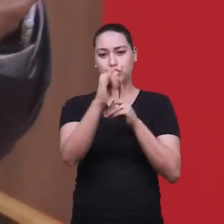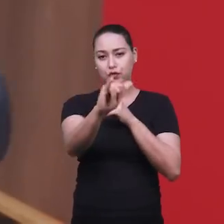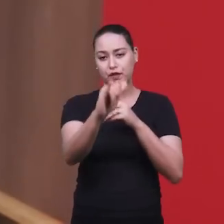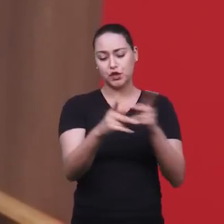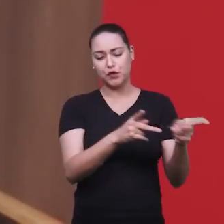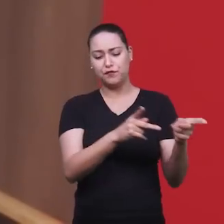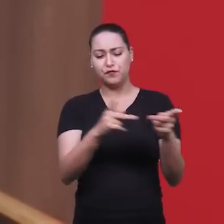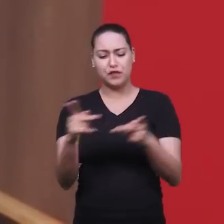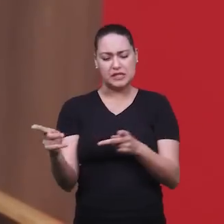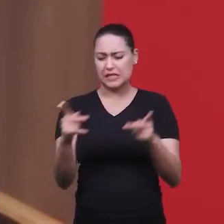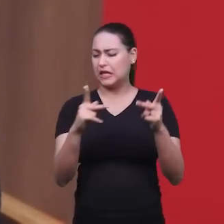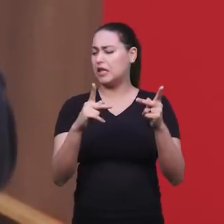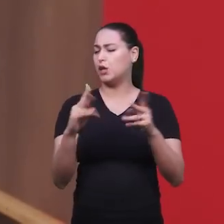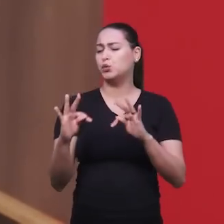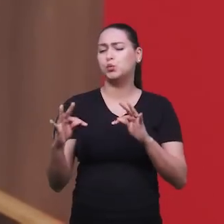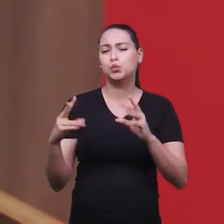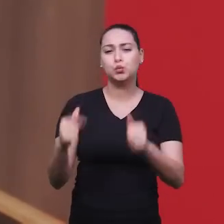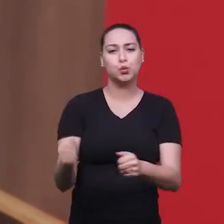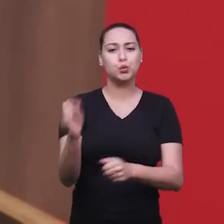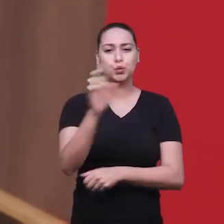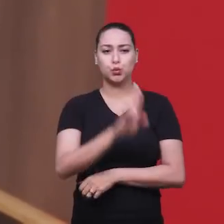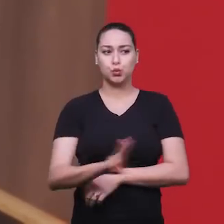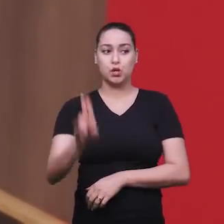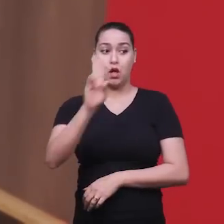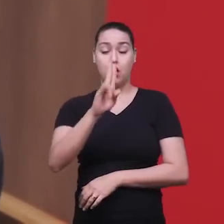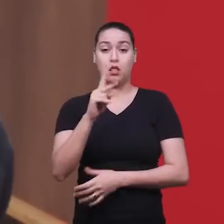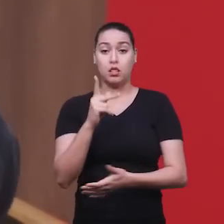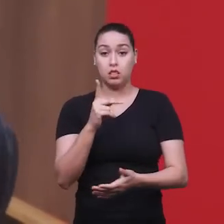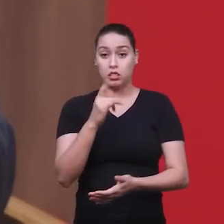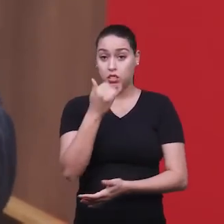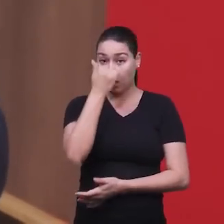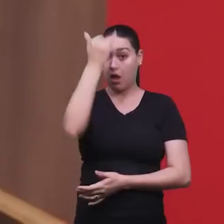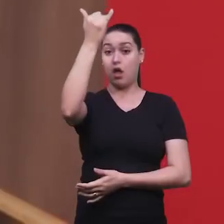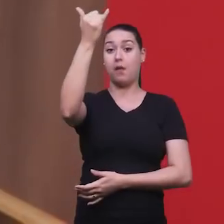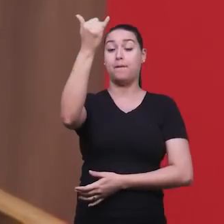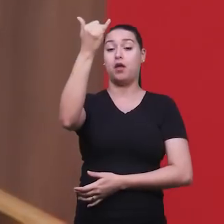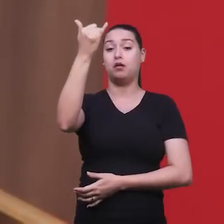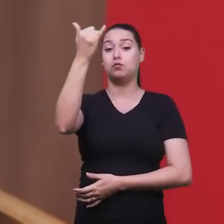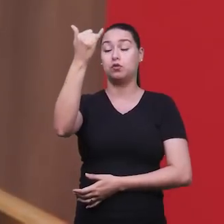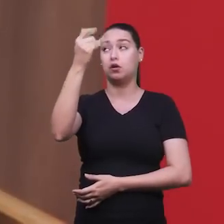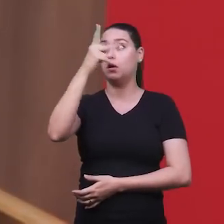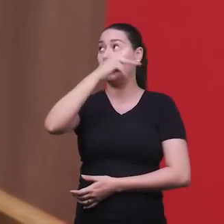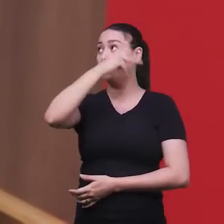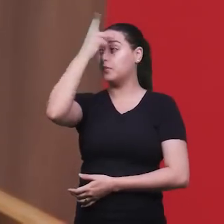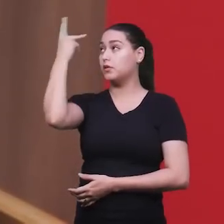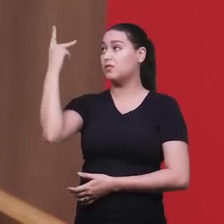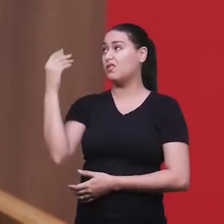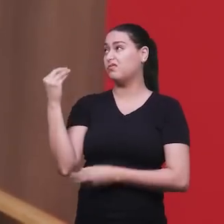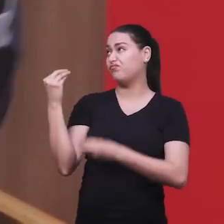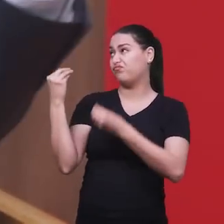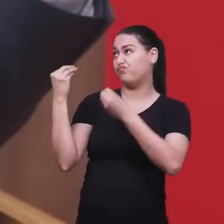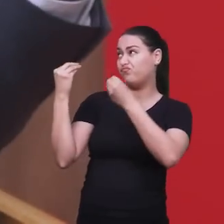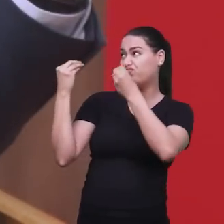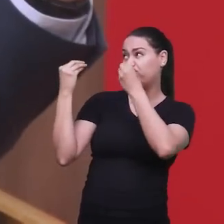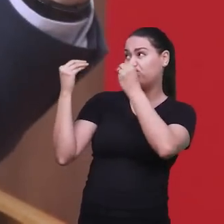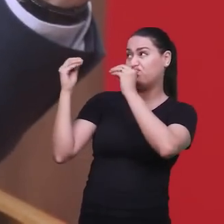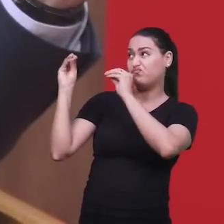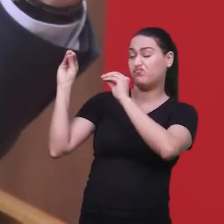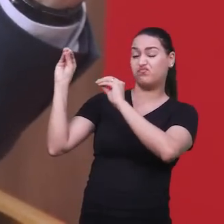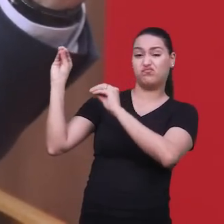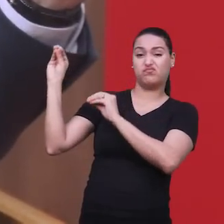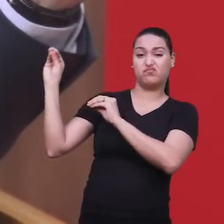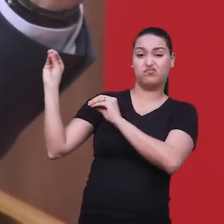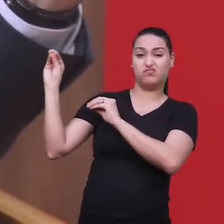pregar, profetizar, visita, faz isso, aquilo. De repente, aquela pessoa abandona.